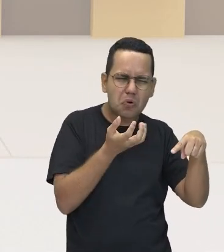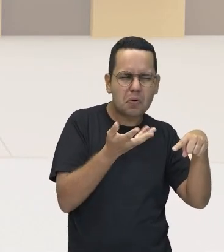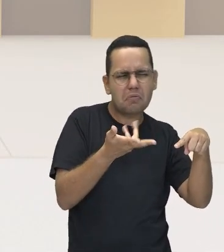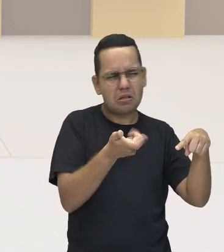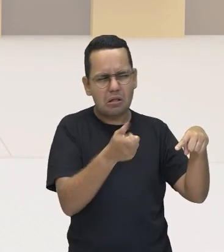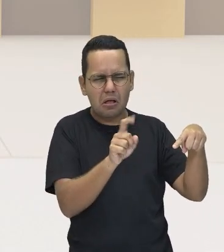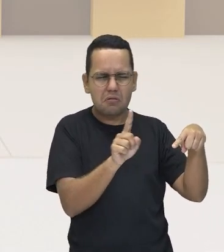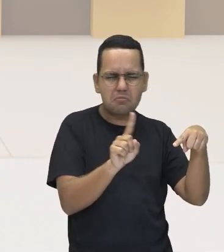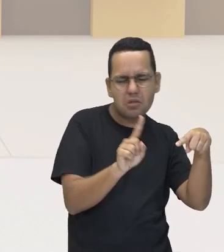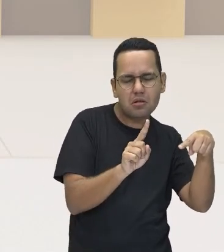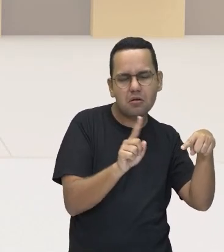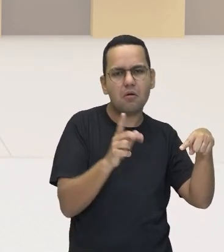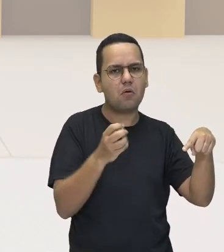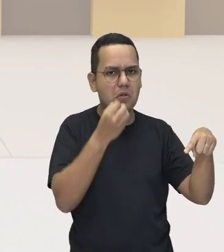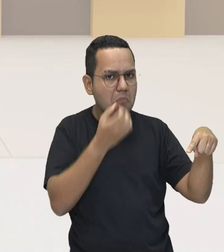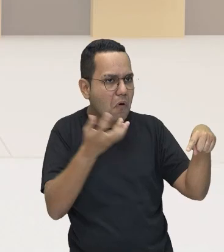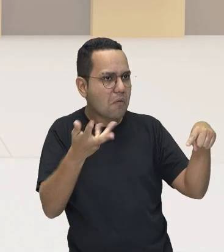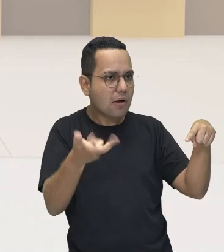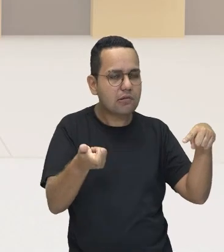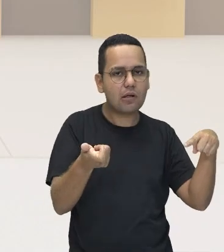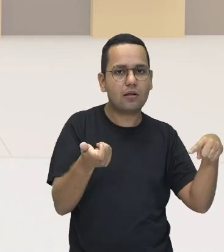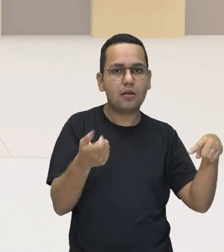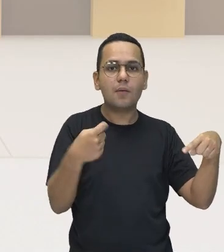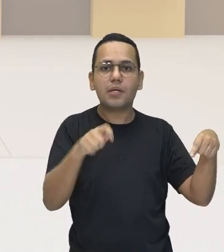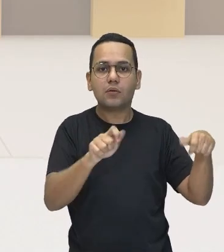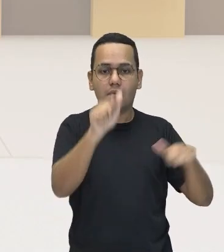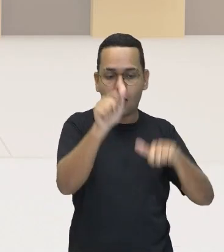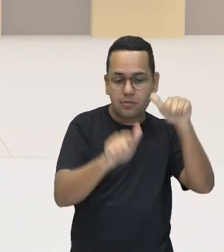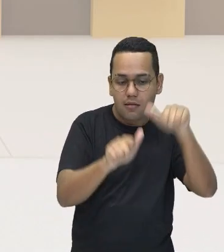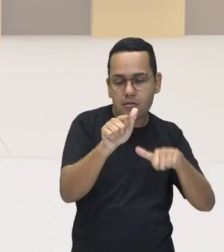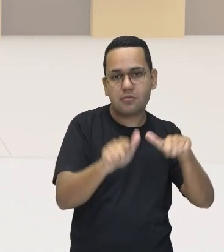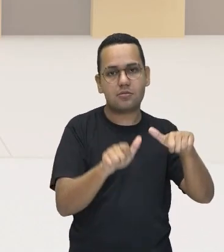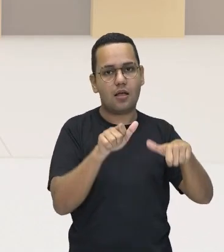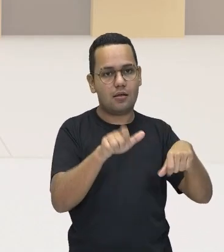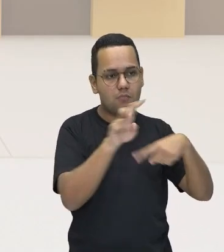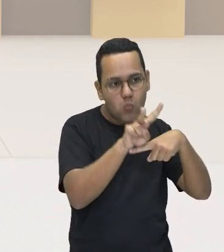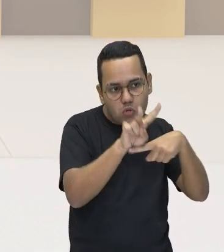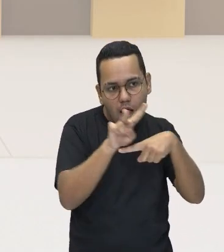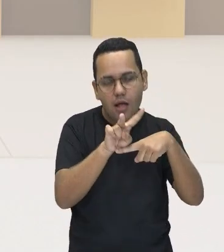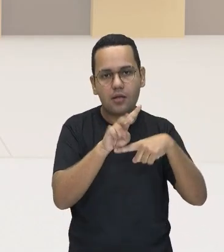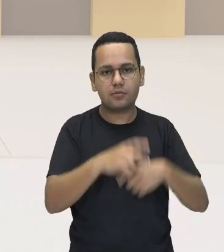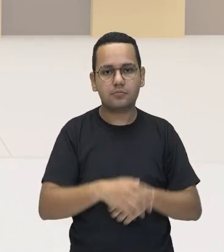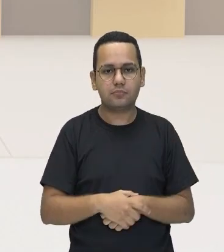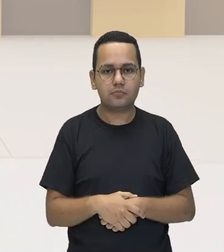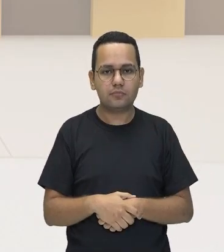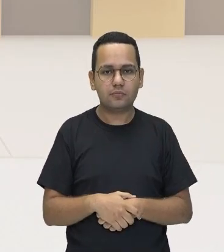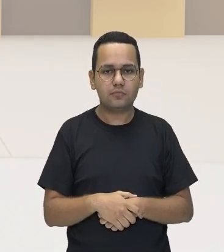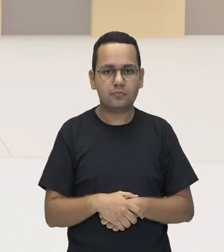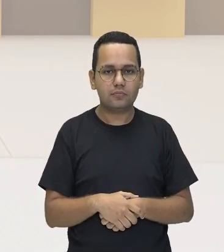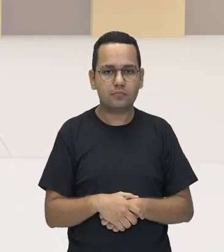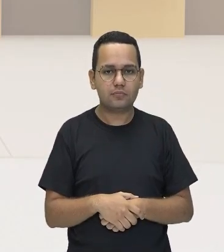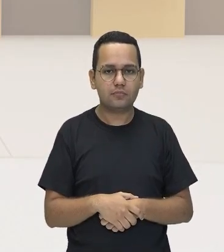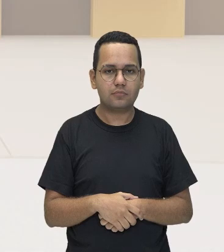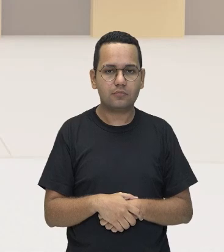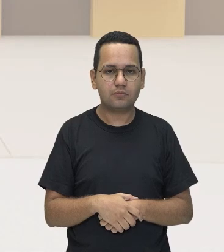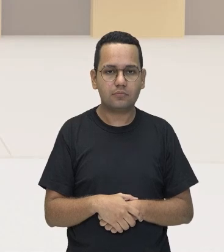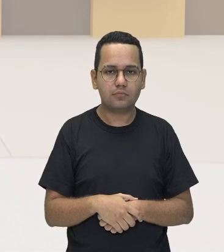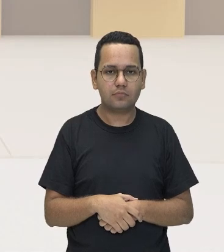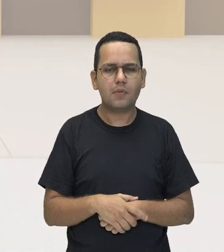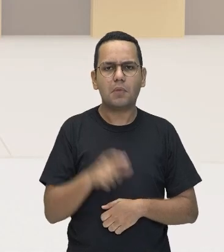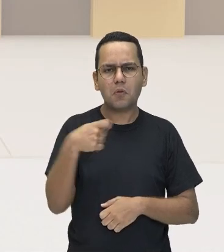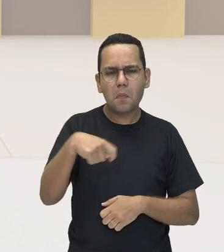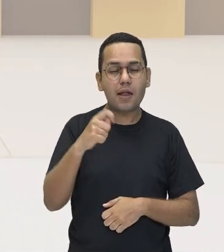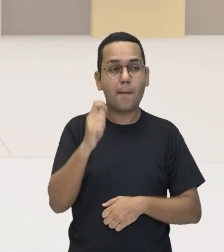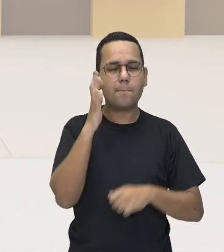vai monitorar e você vai avaliar. Ok? Não é fazer uma prova não, gente. Avaliar aqui, ó,